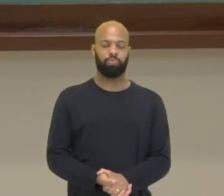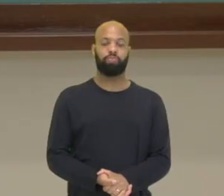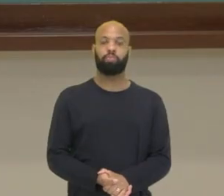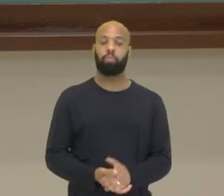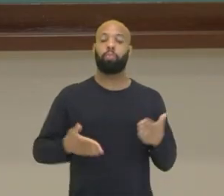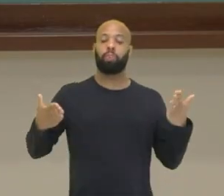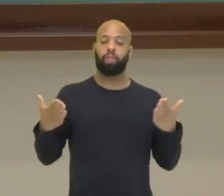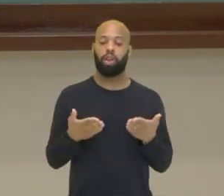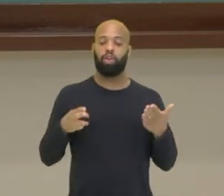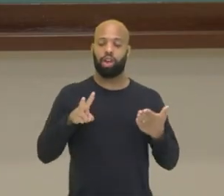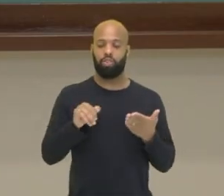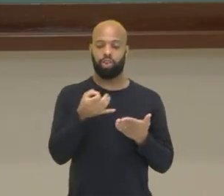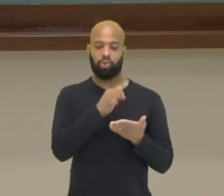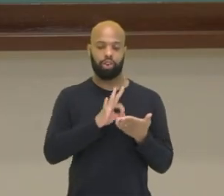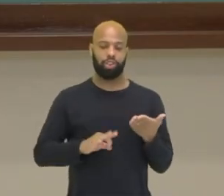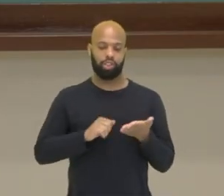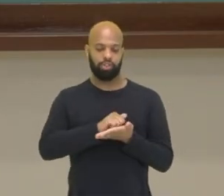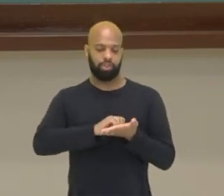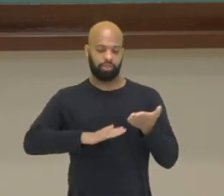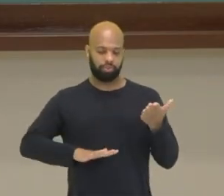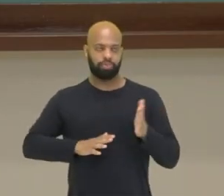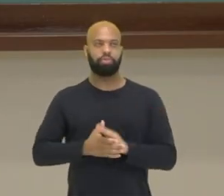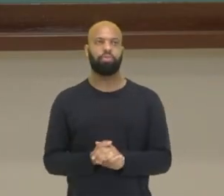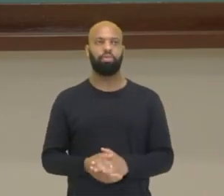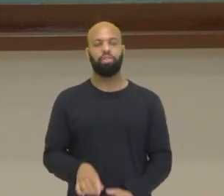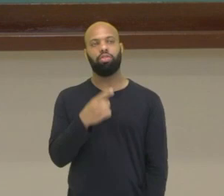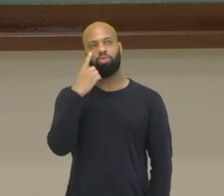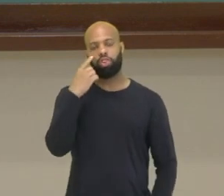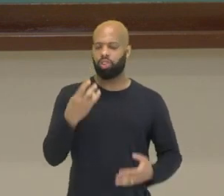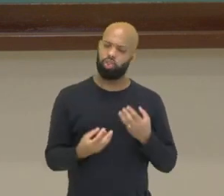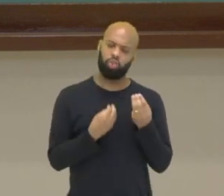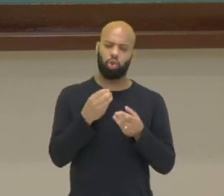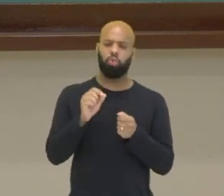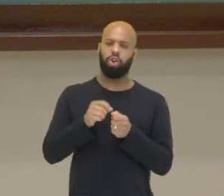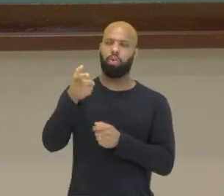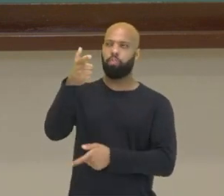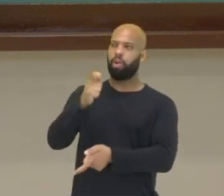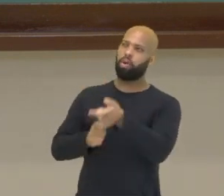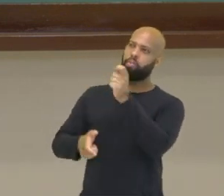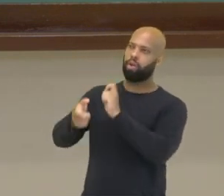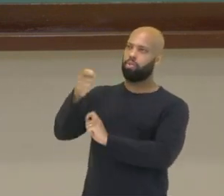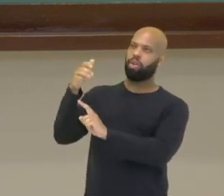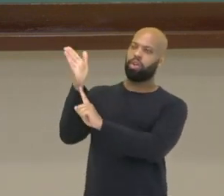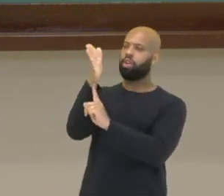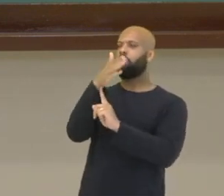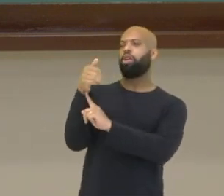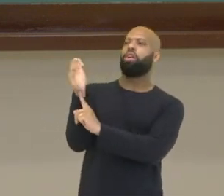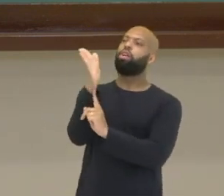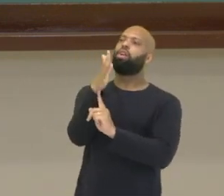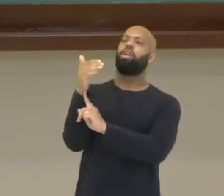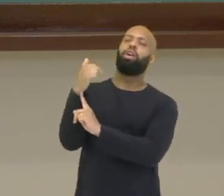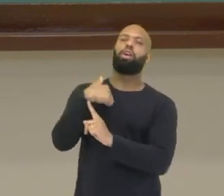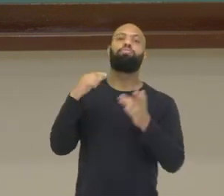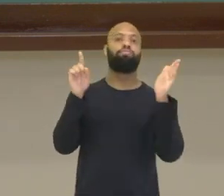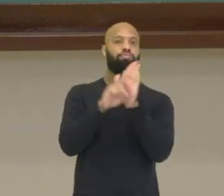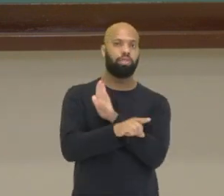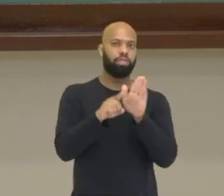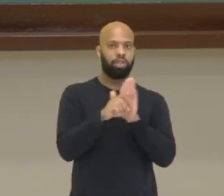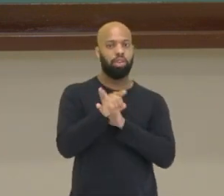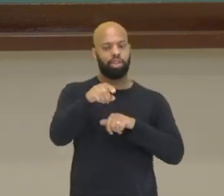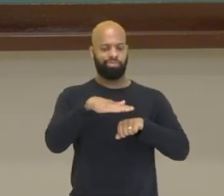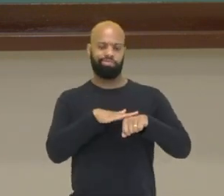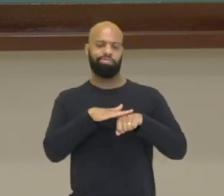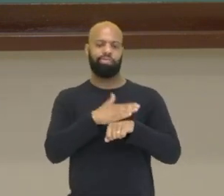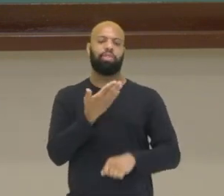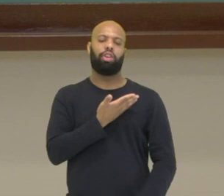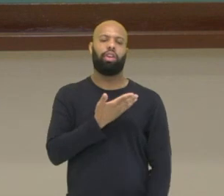Galera, vamos corrigir a nossa atividade, né? Então, como é feito o hasteamento da bandeira, você foi convidado para conversar aí com seus